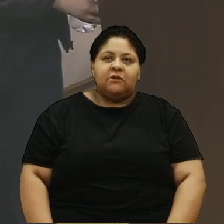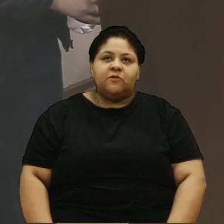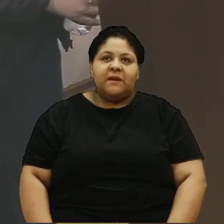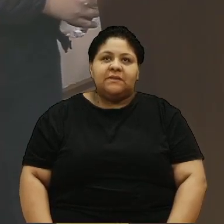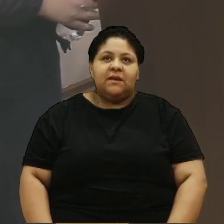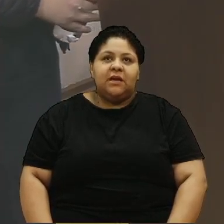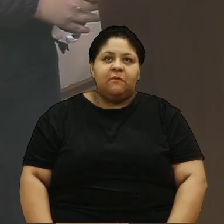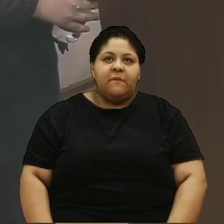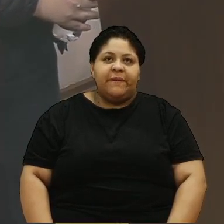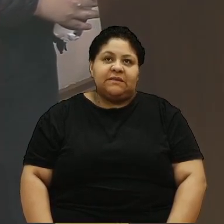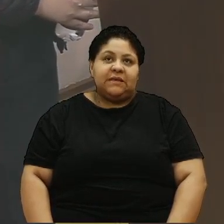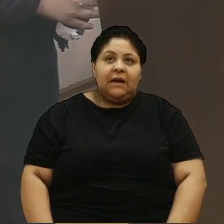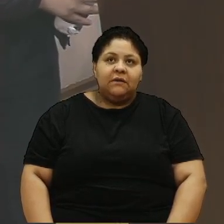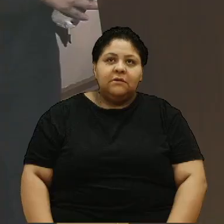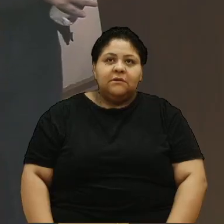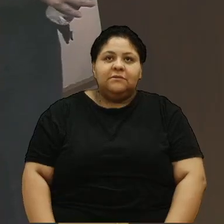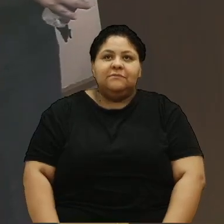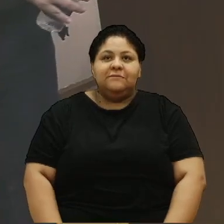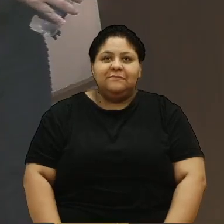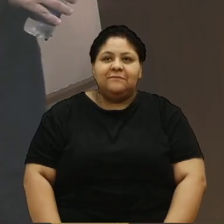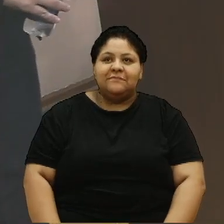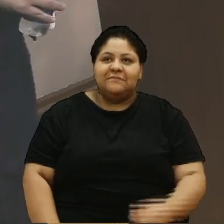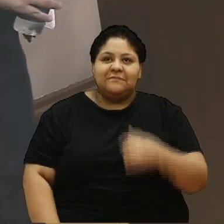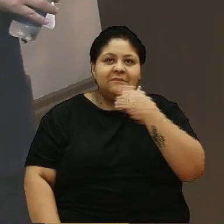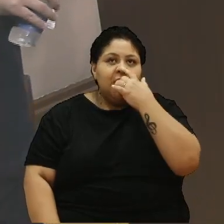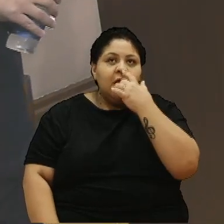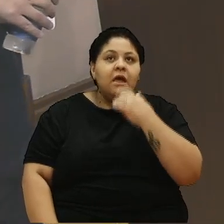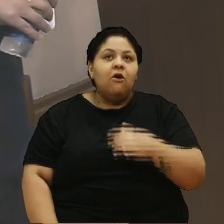Caso queira. Muito obrigado. Muito obrigado.